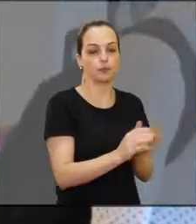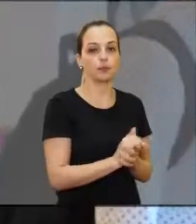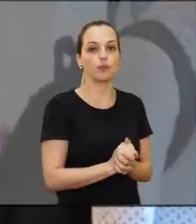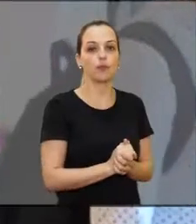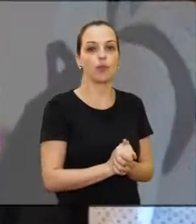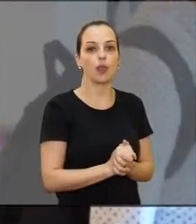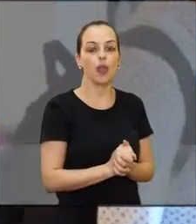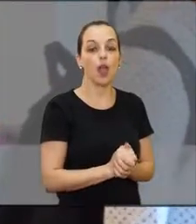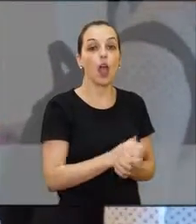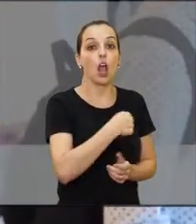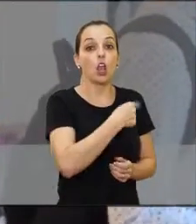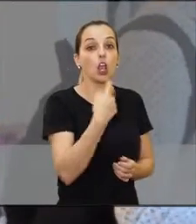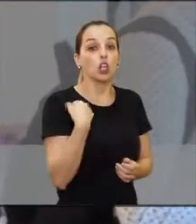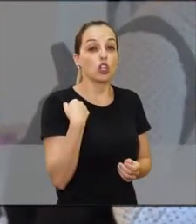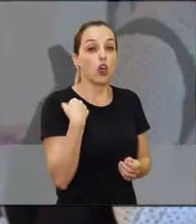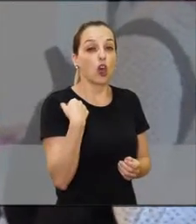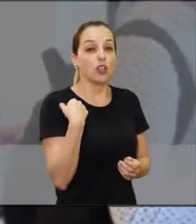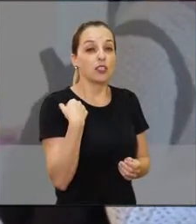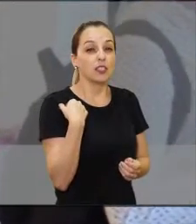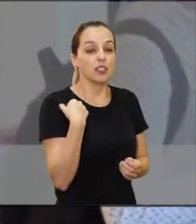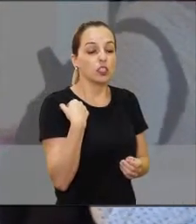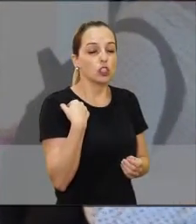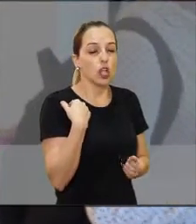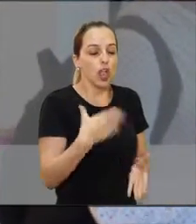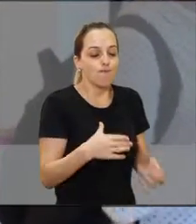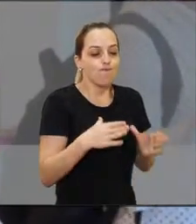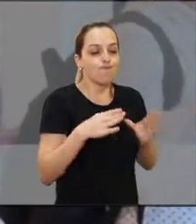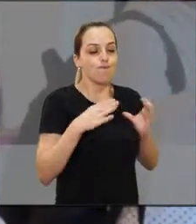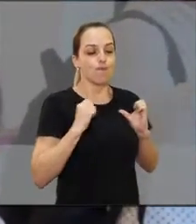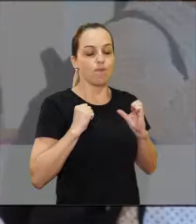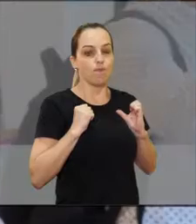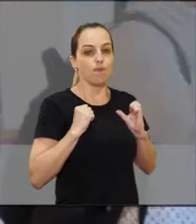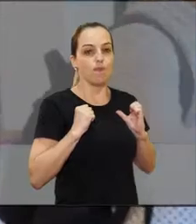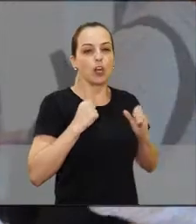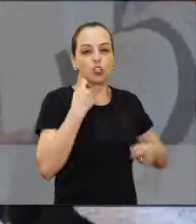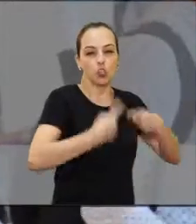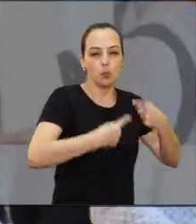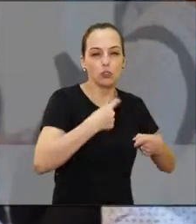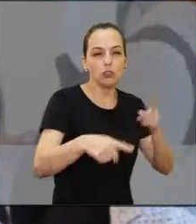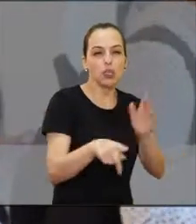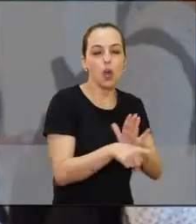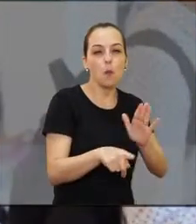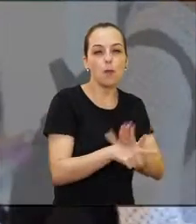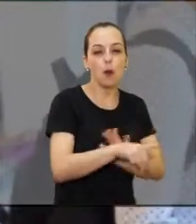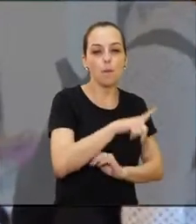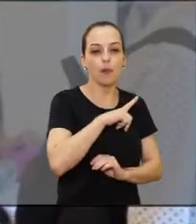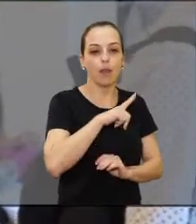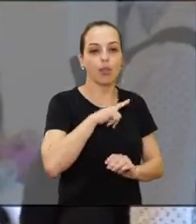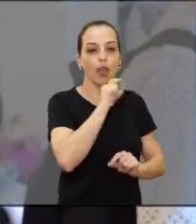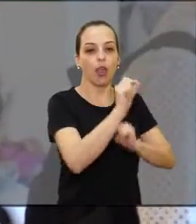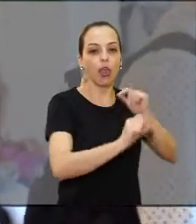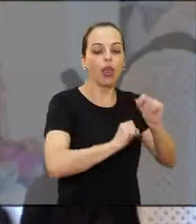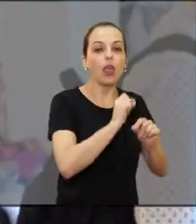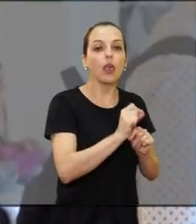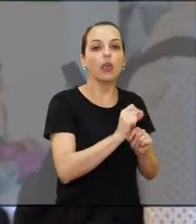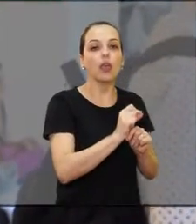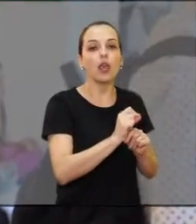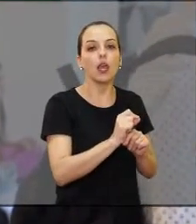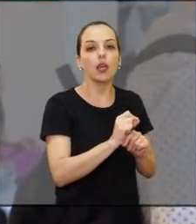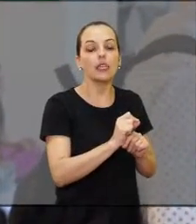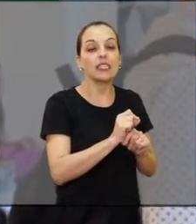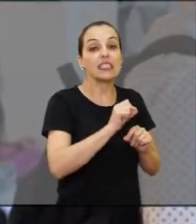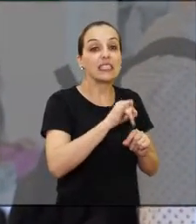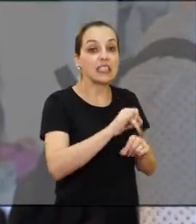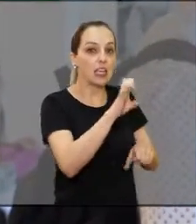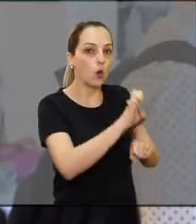existir. Nós queremos fugir de um debate que é muito corrente na imprensa, na academia também, que é sobre